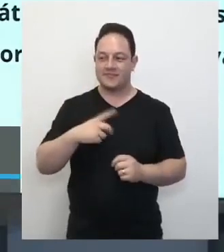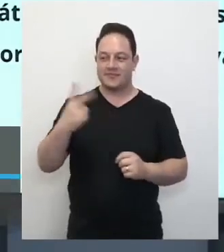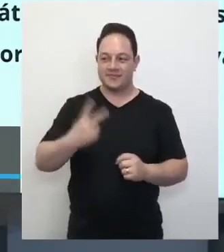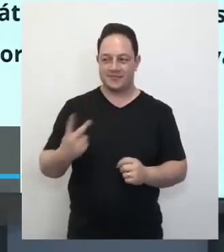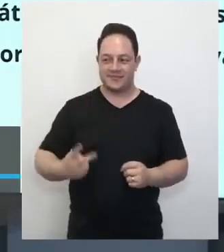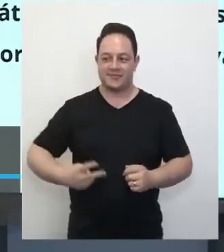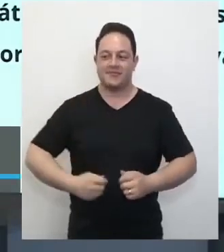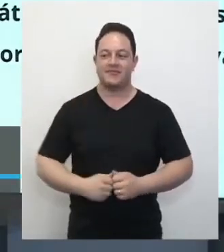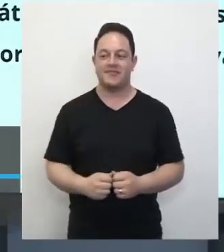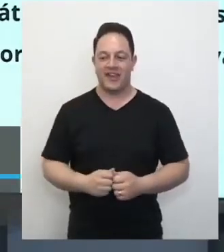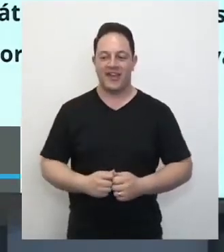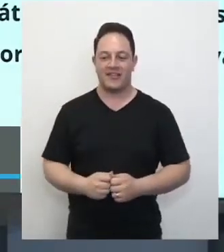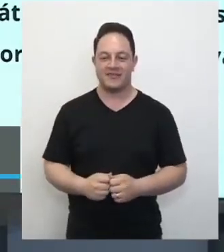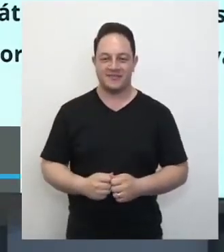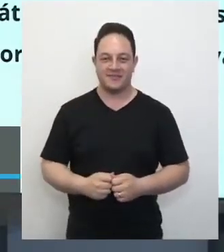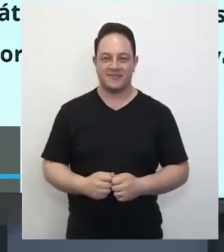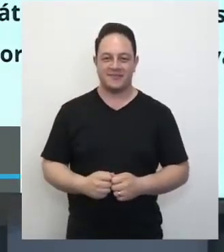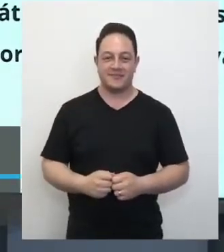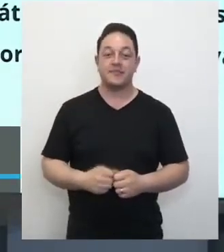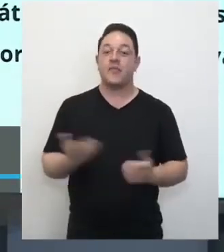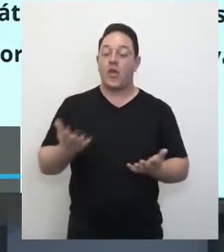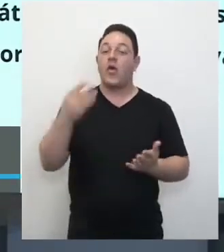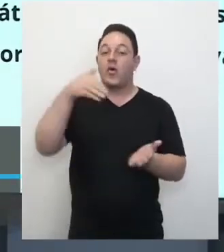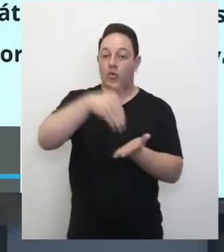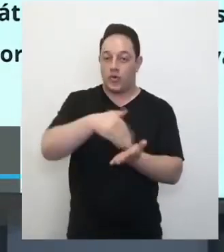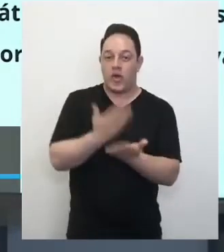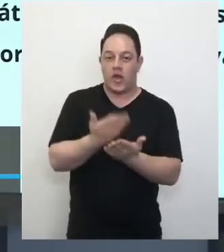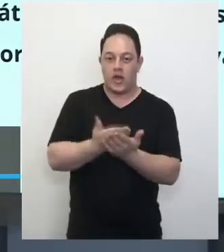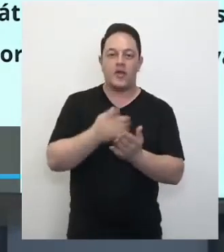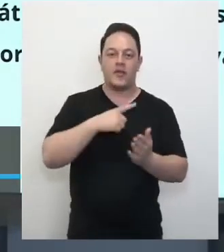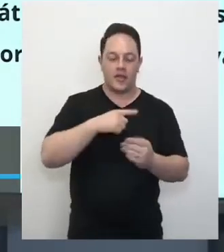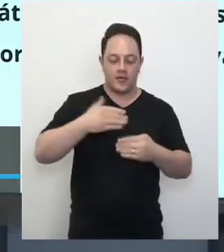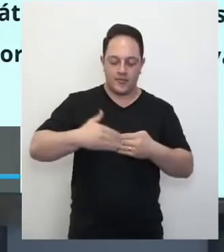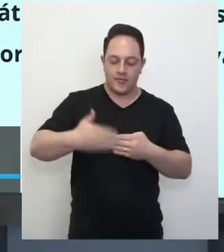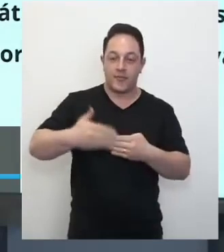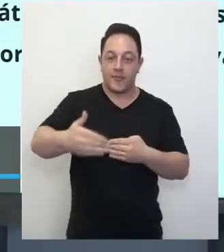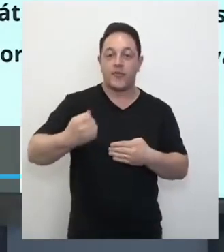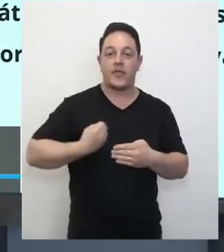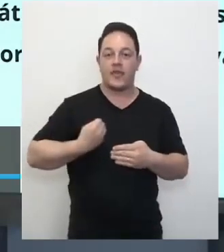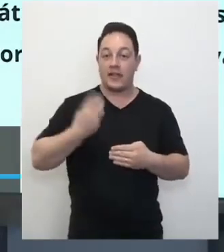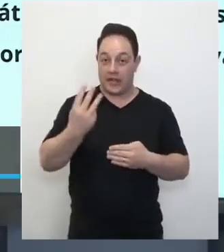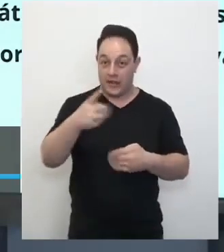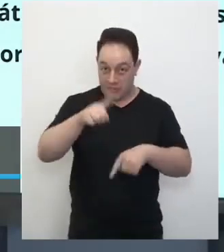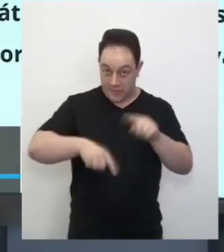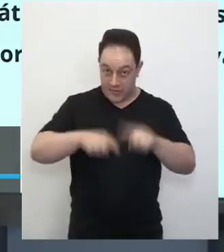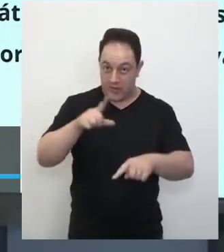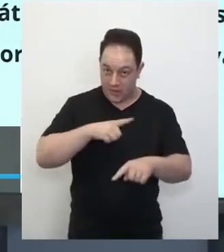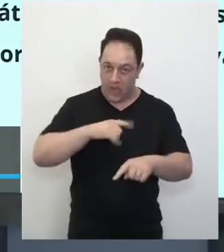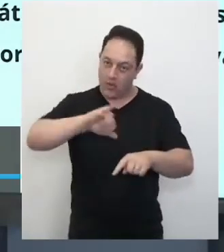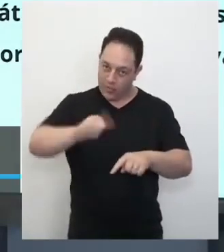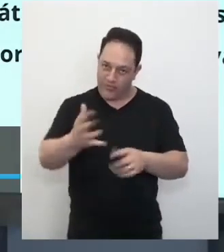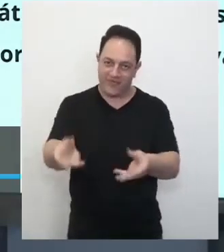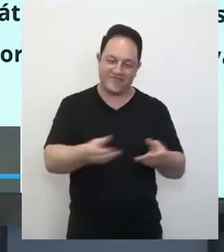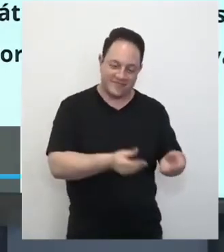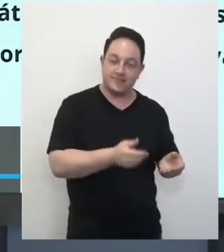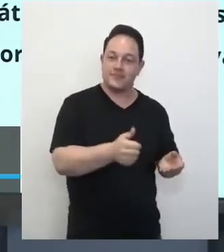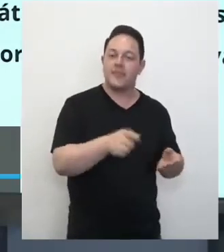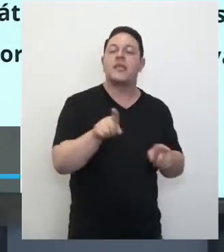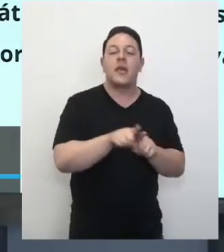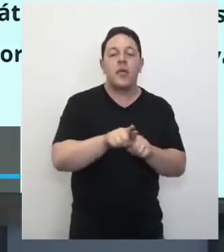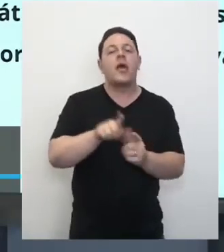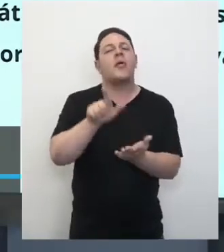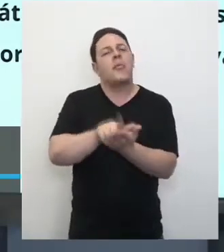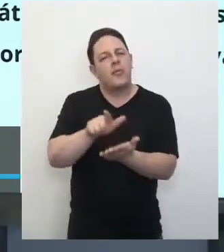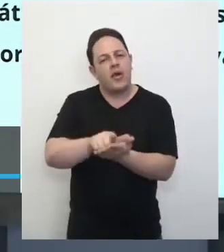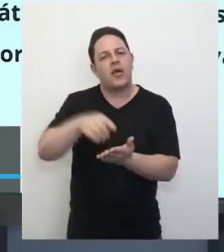última aula da sequência de atividades número três então se você tem esse material separa ele aí esse